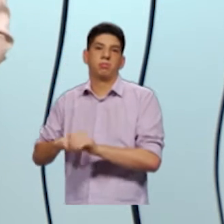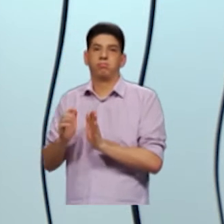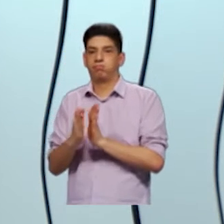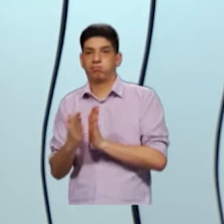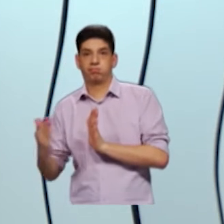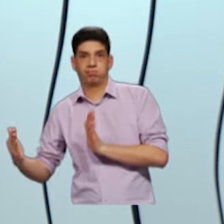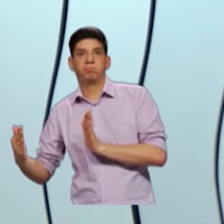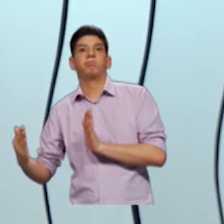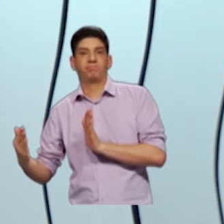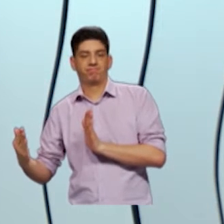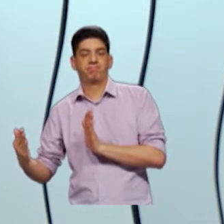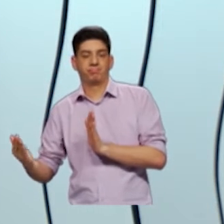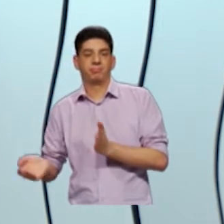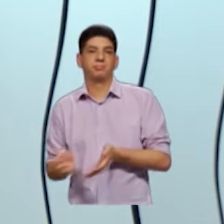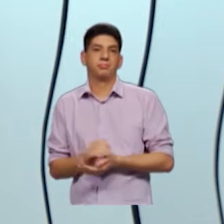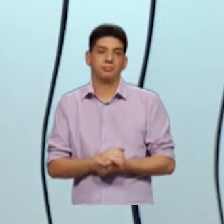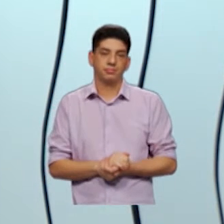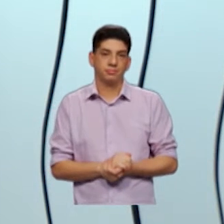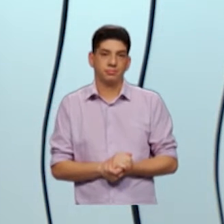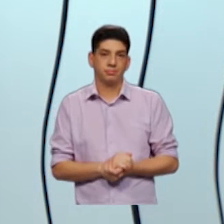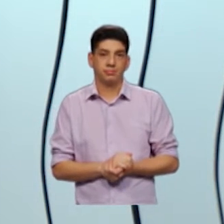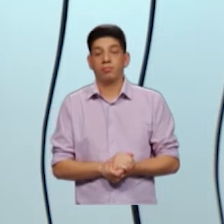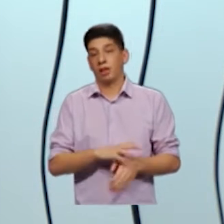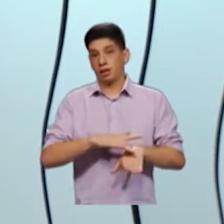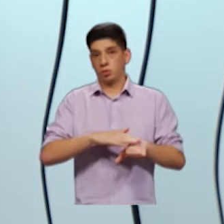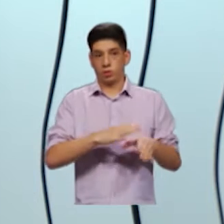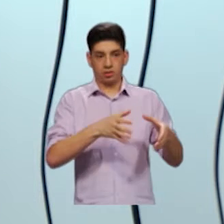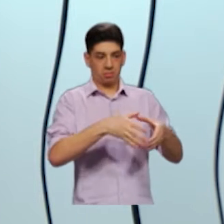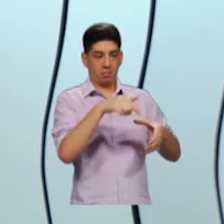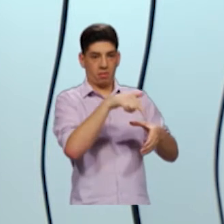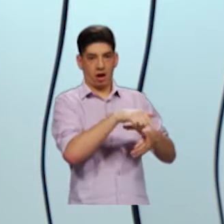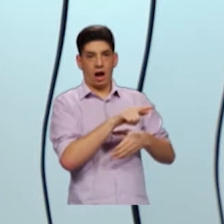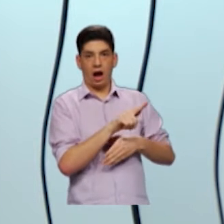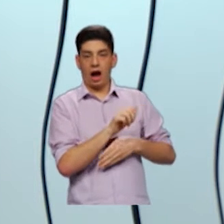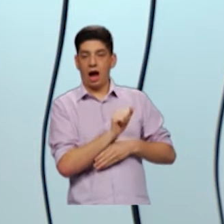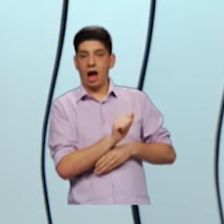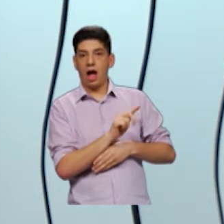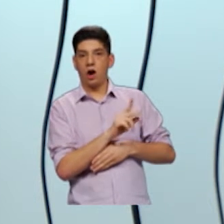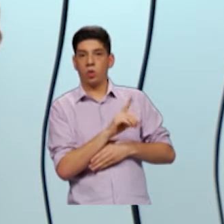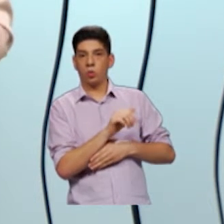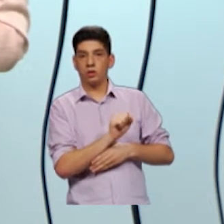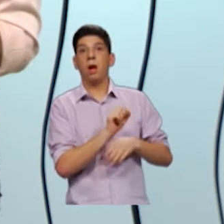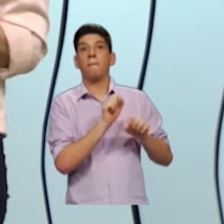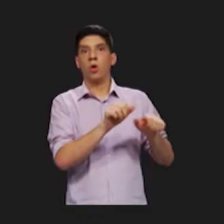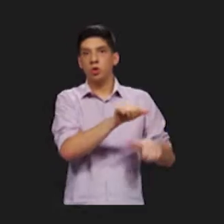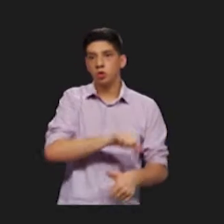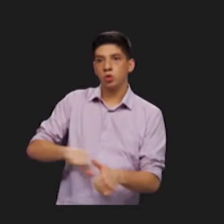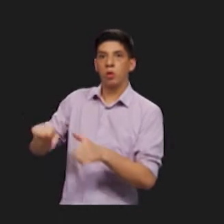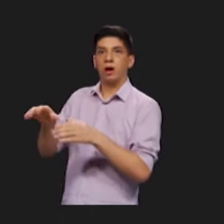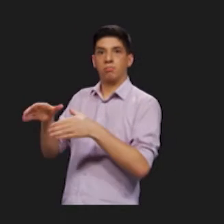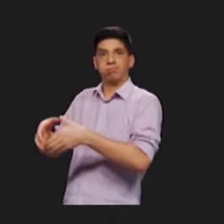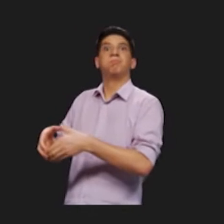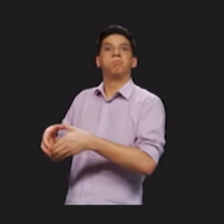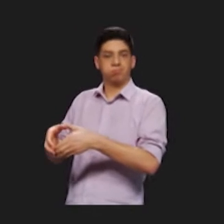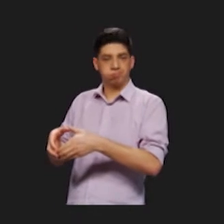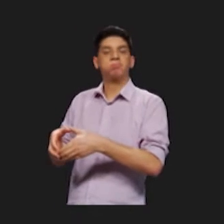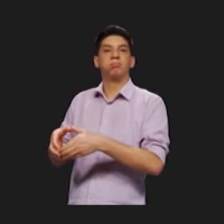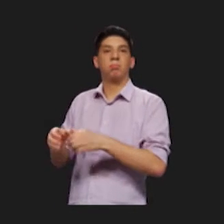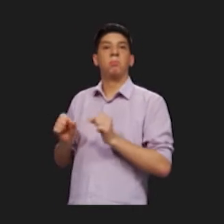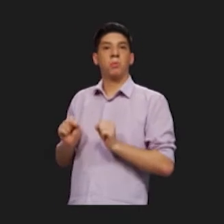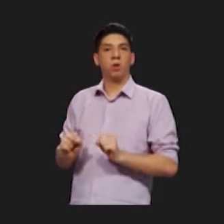Essas doenças agudas, elas podem também se tornar crônicas, porque as doenças crônicas,